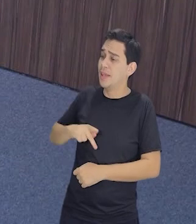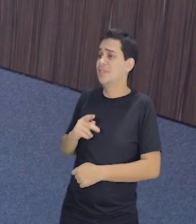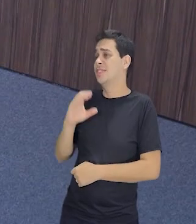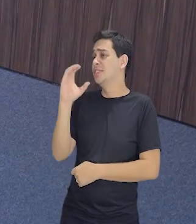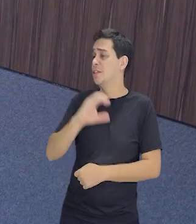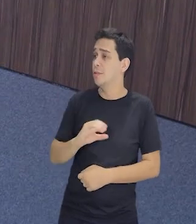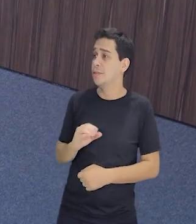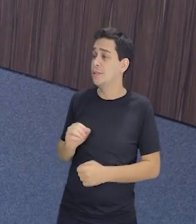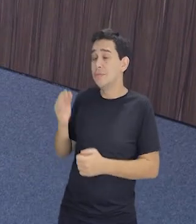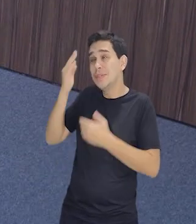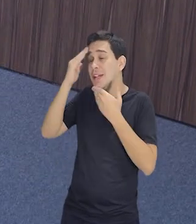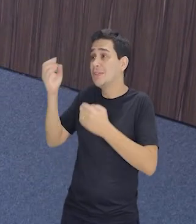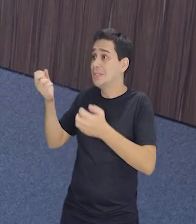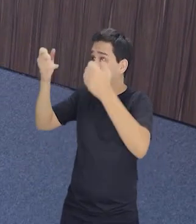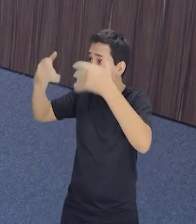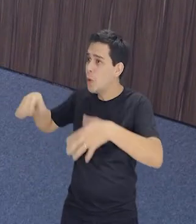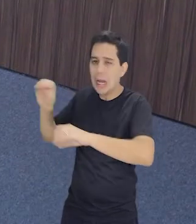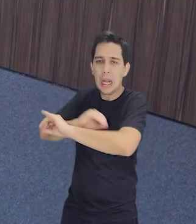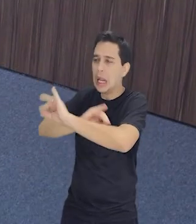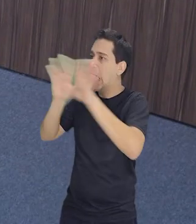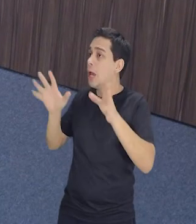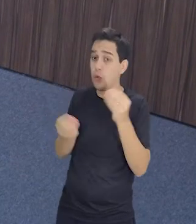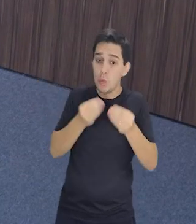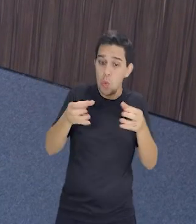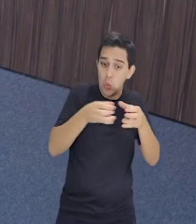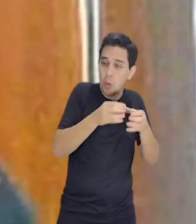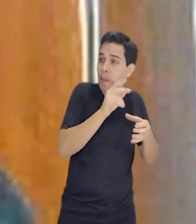esclarecido um pouquinho do trabalho da SUB-PPI.